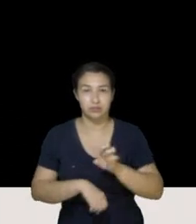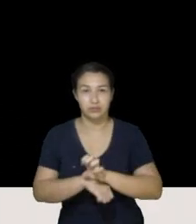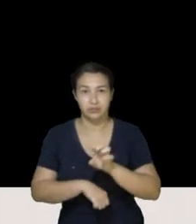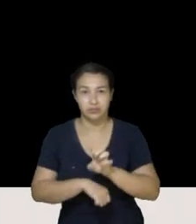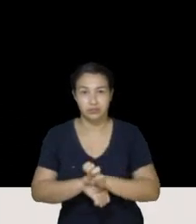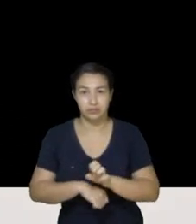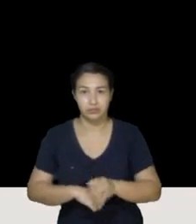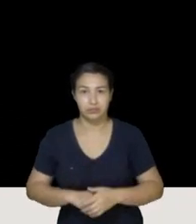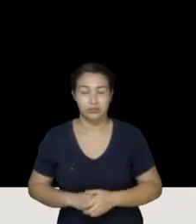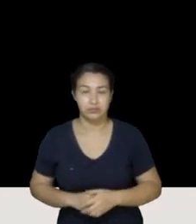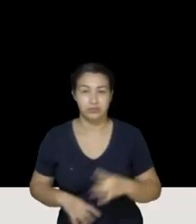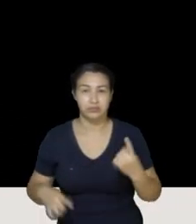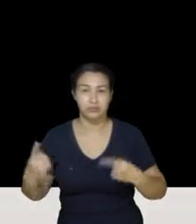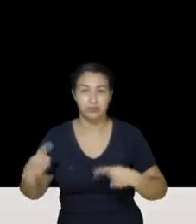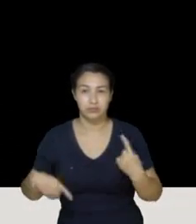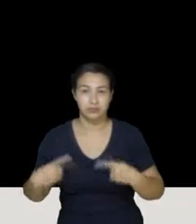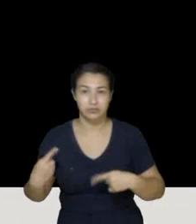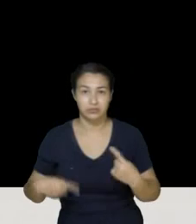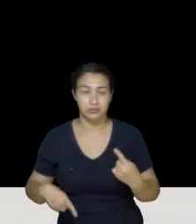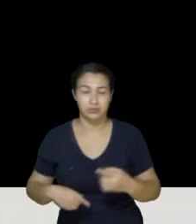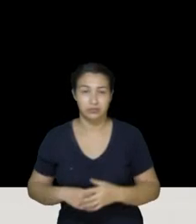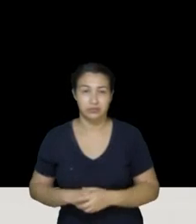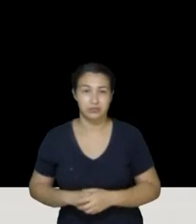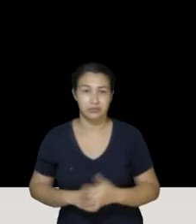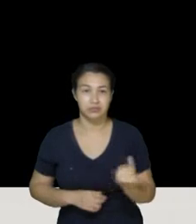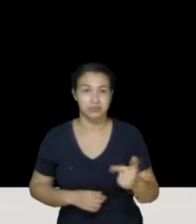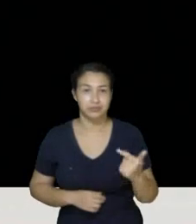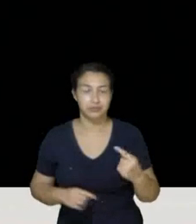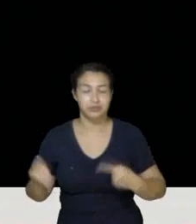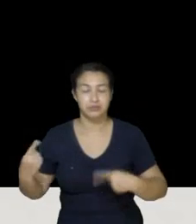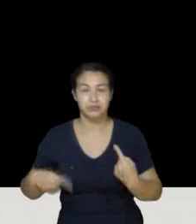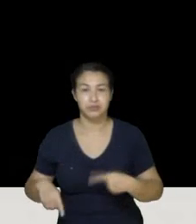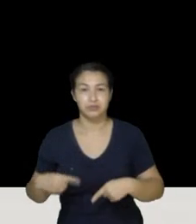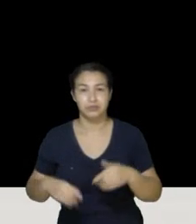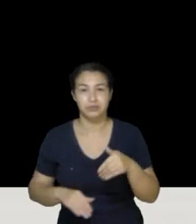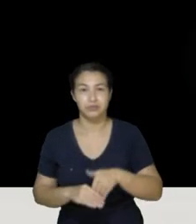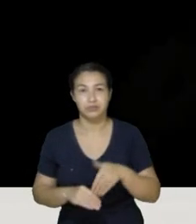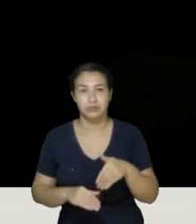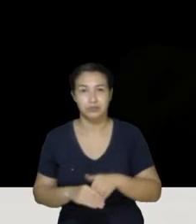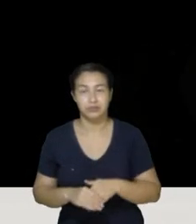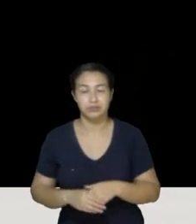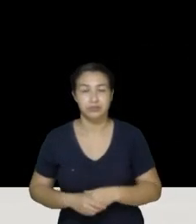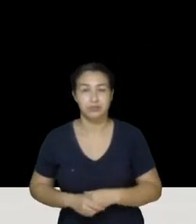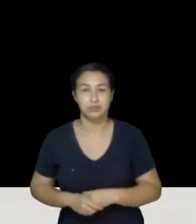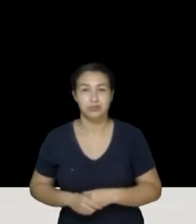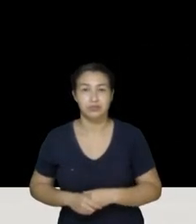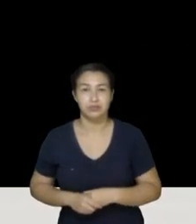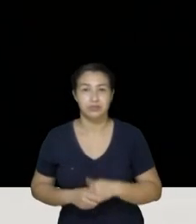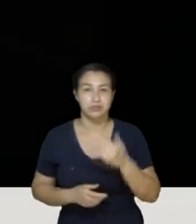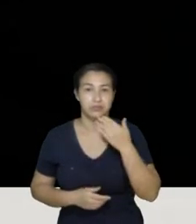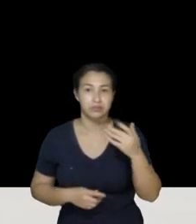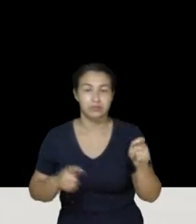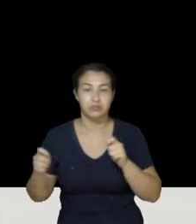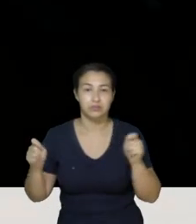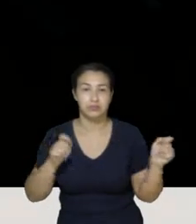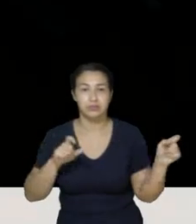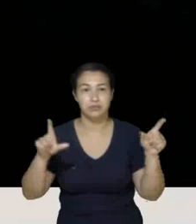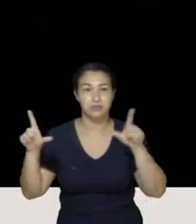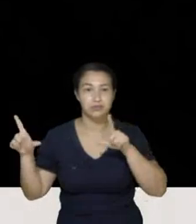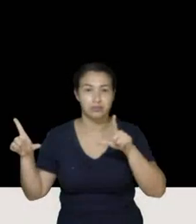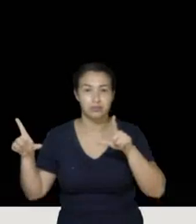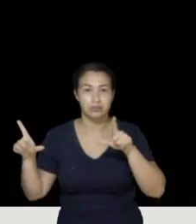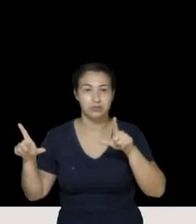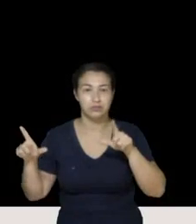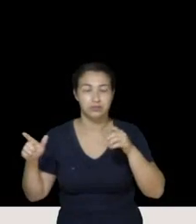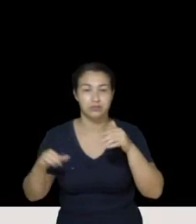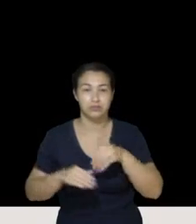Em discussão. Não havendo quem queira discutir, eu determino a assessoria que possa abrir o